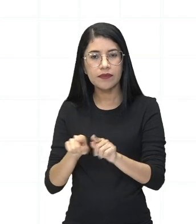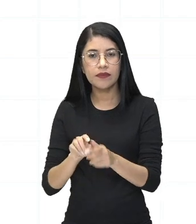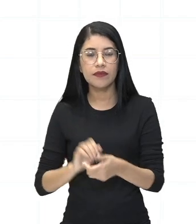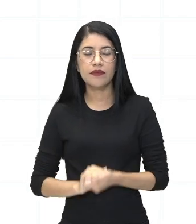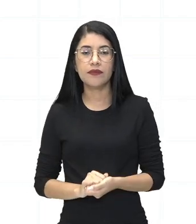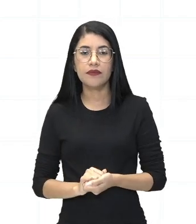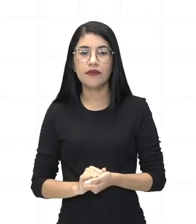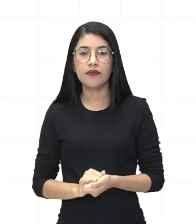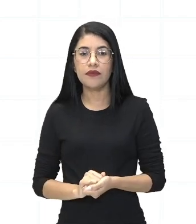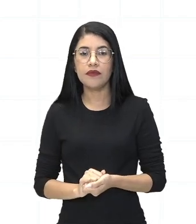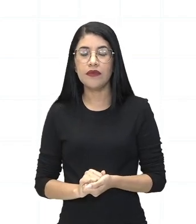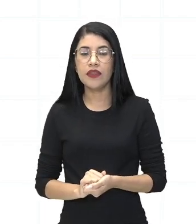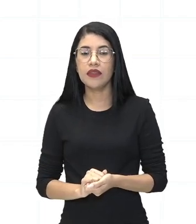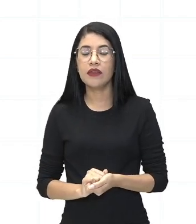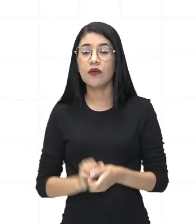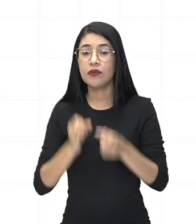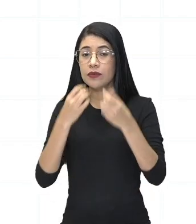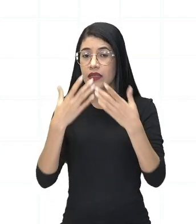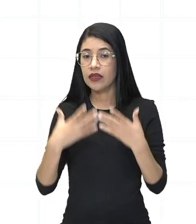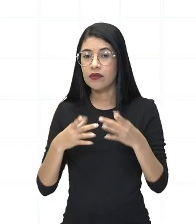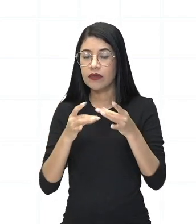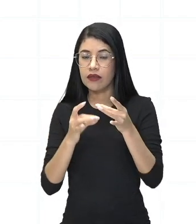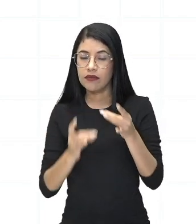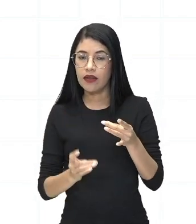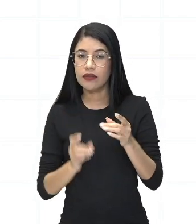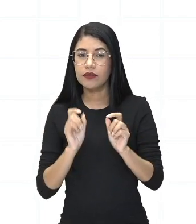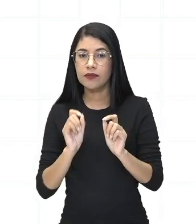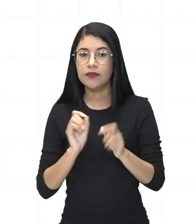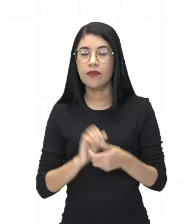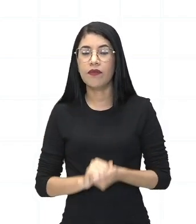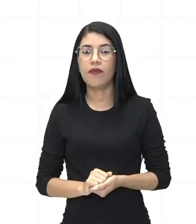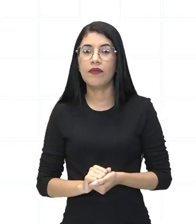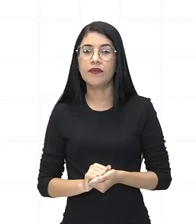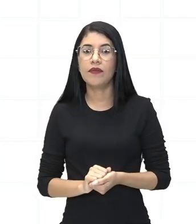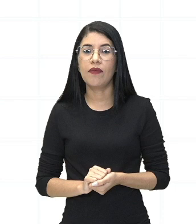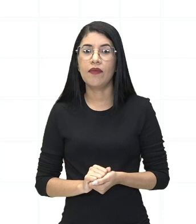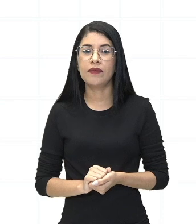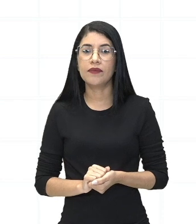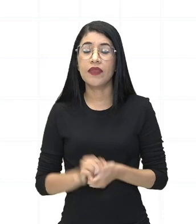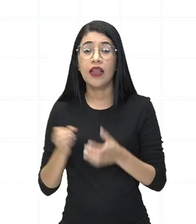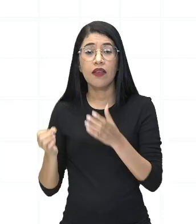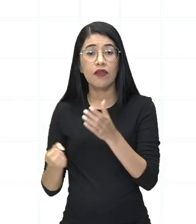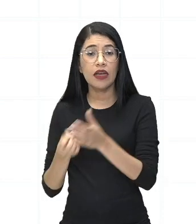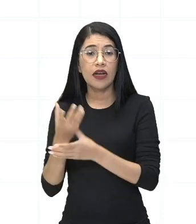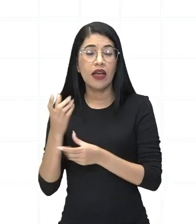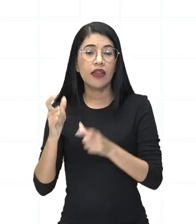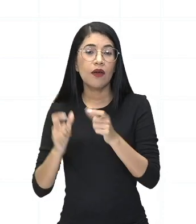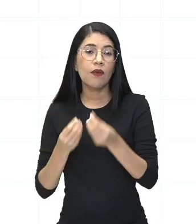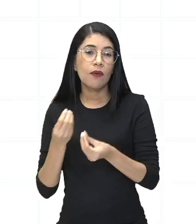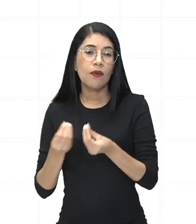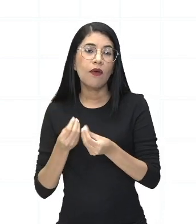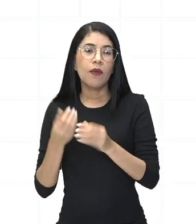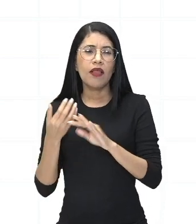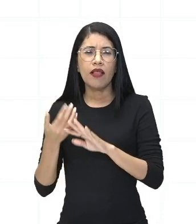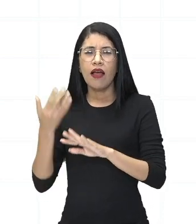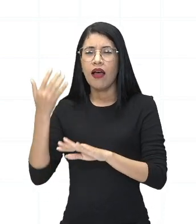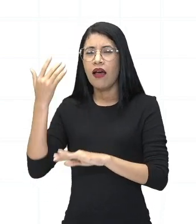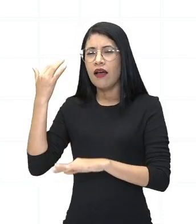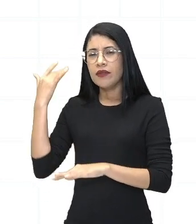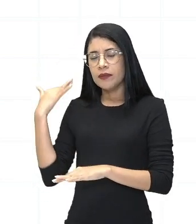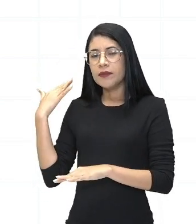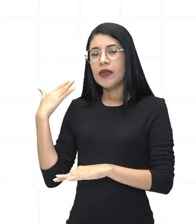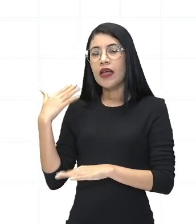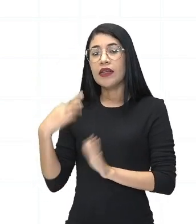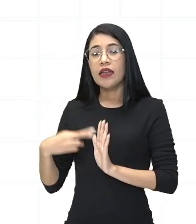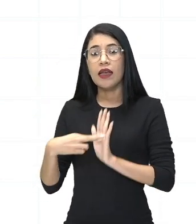um pouquinho sobre a arte rupestre, a arte rupestre surgiu na pré-história e